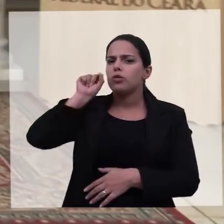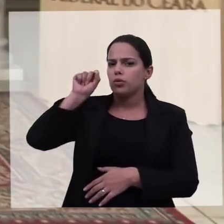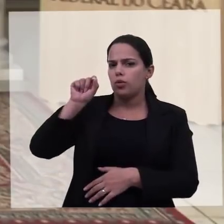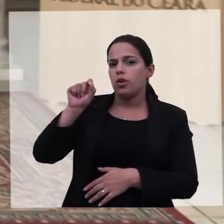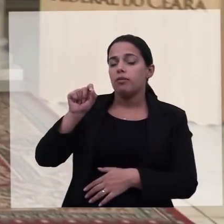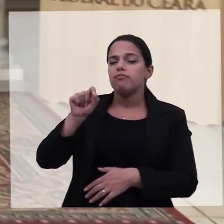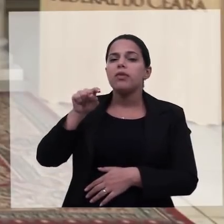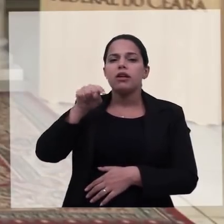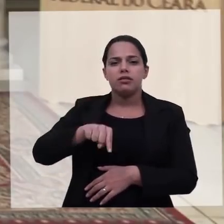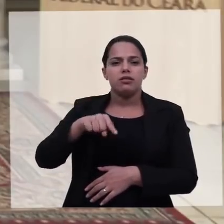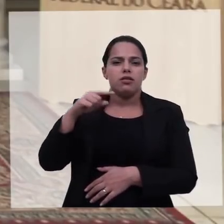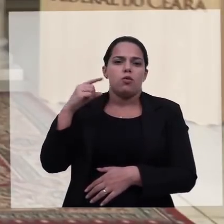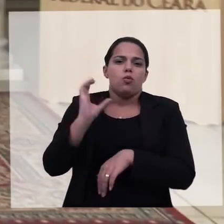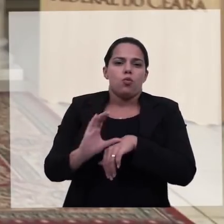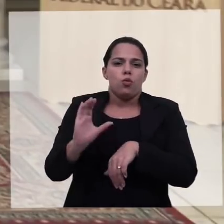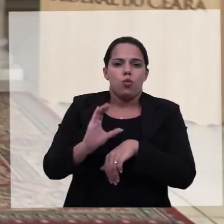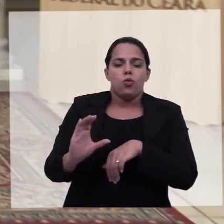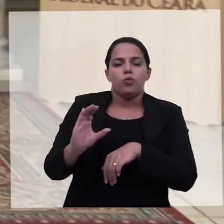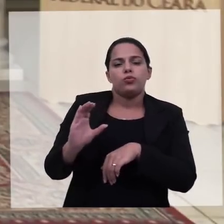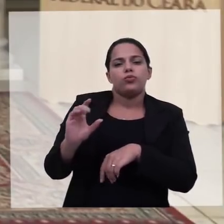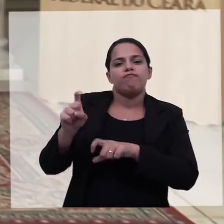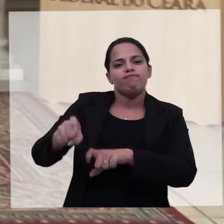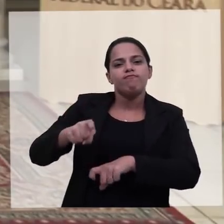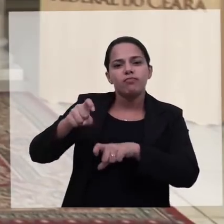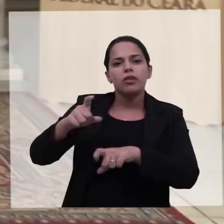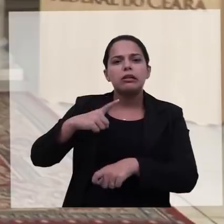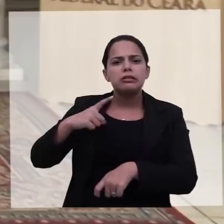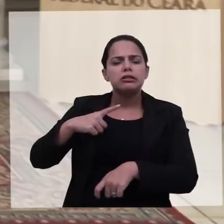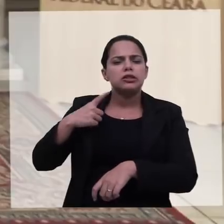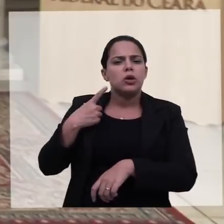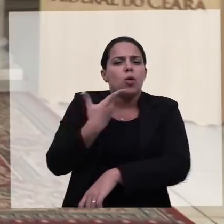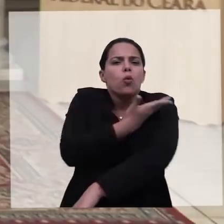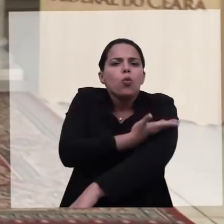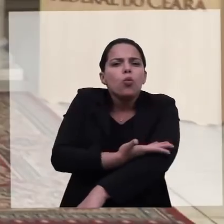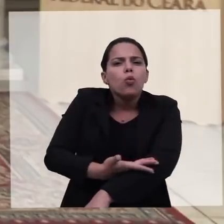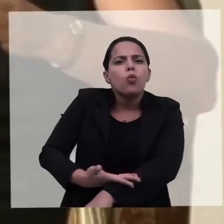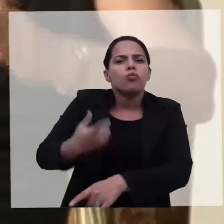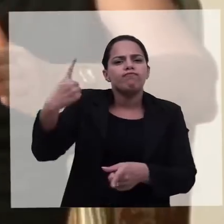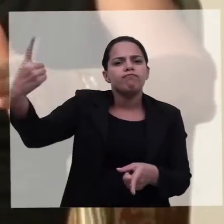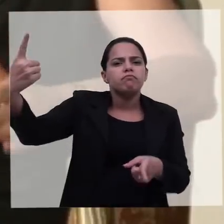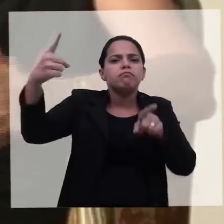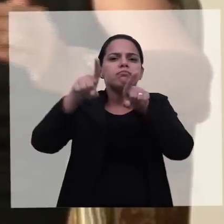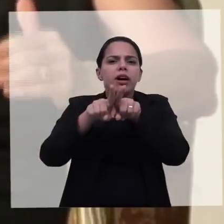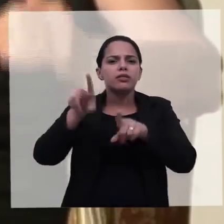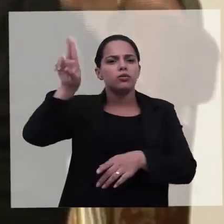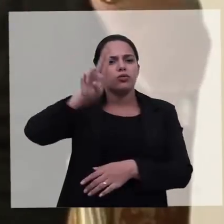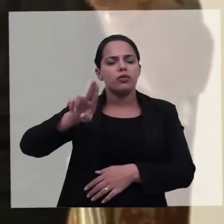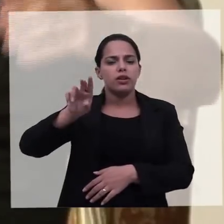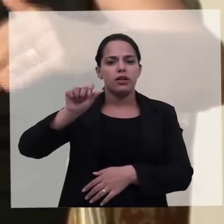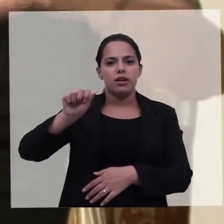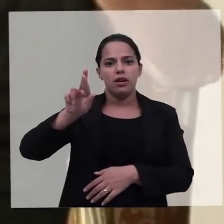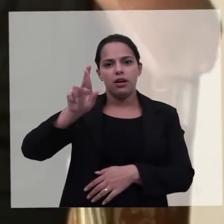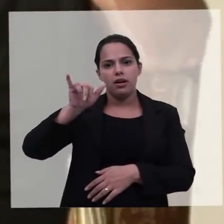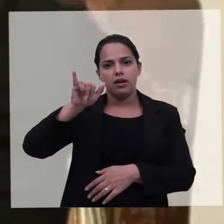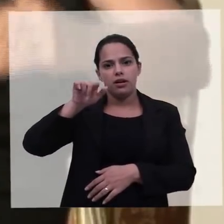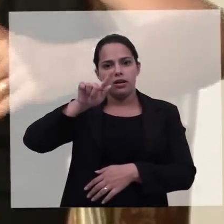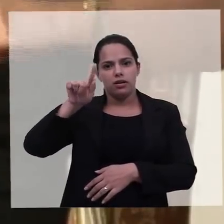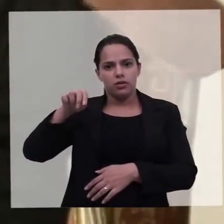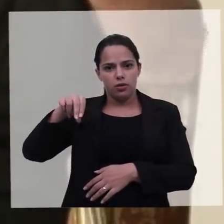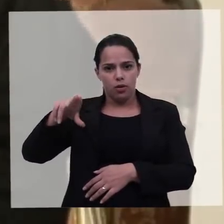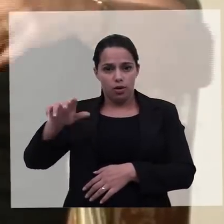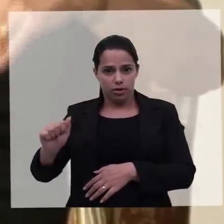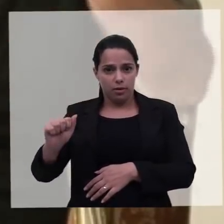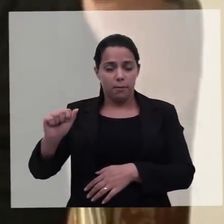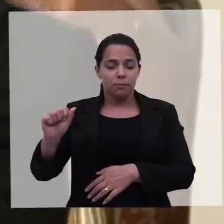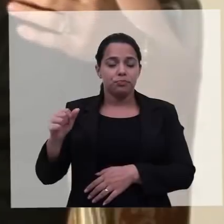de Ciências Agrárias já tinha uma tradição com a Universidade do Arizona, no convênio que teve de capacitação,